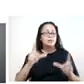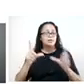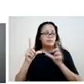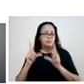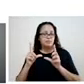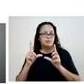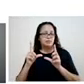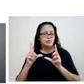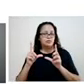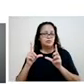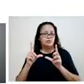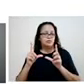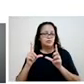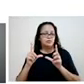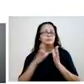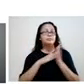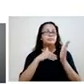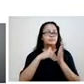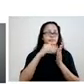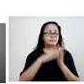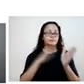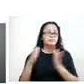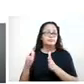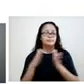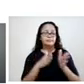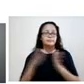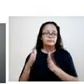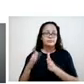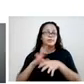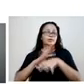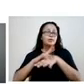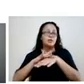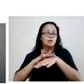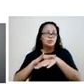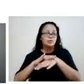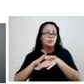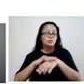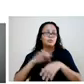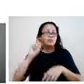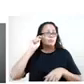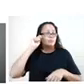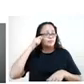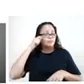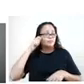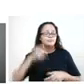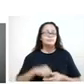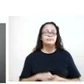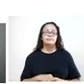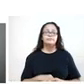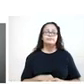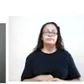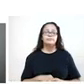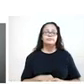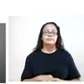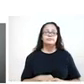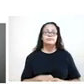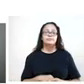seguir. Trata-se de uma iluminura medieval relativa à peste negra. Né? Então, observem, né, tem